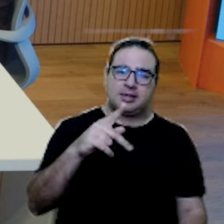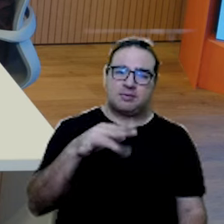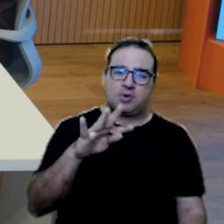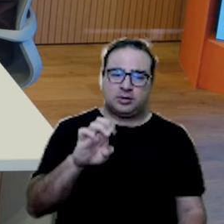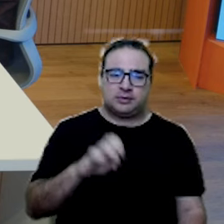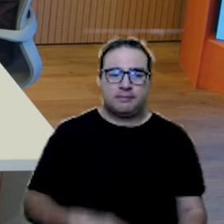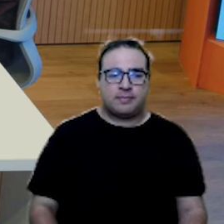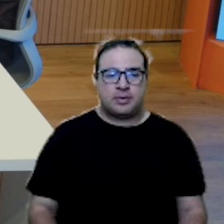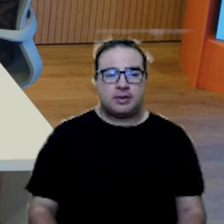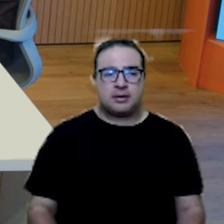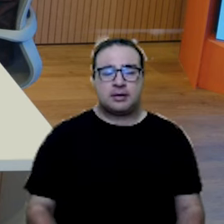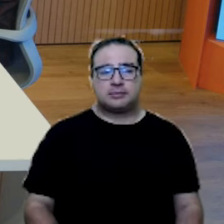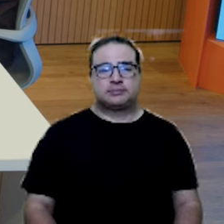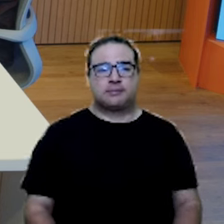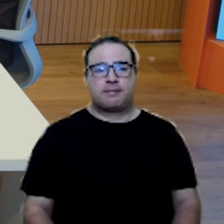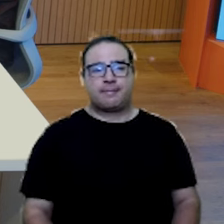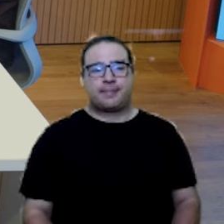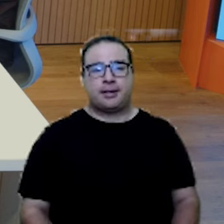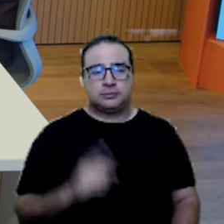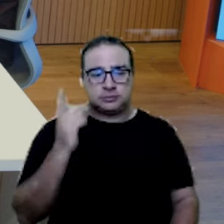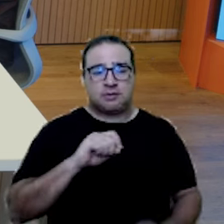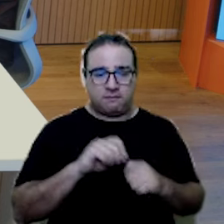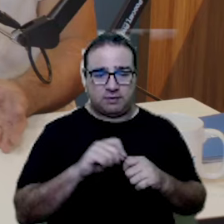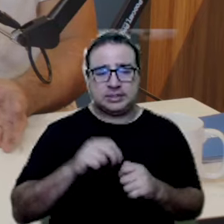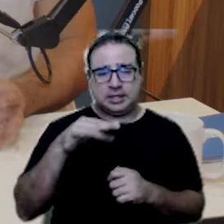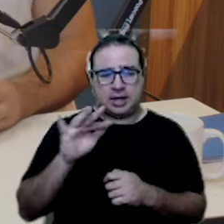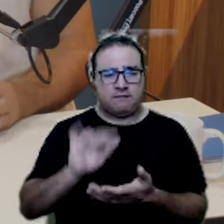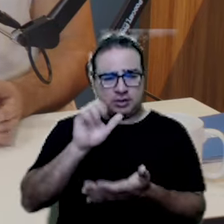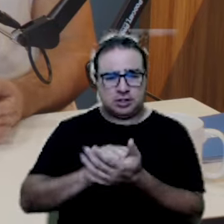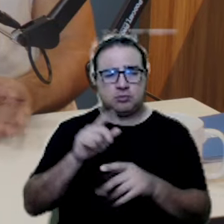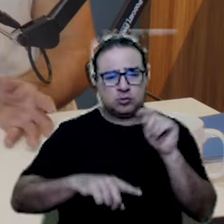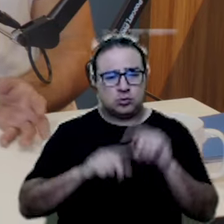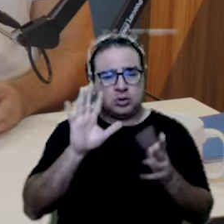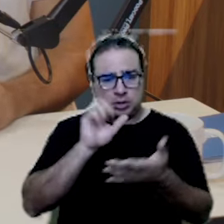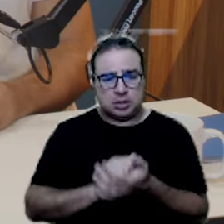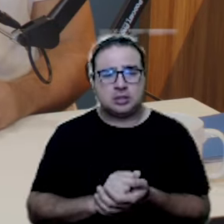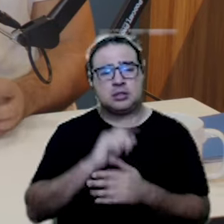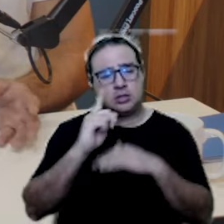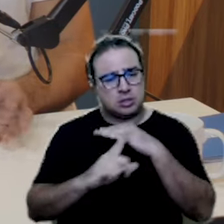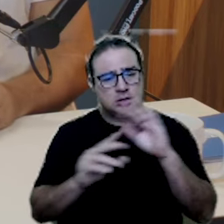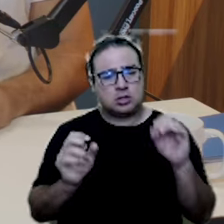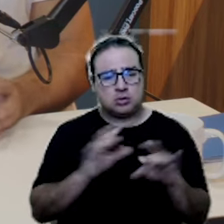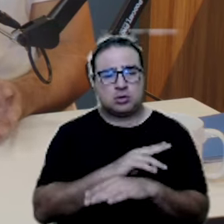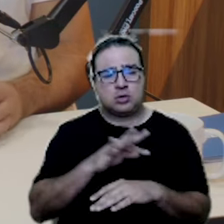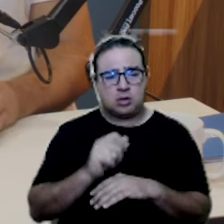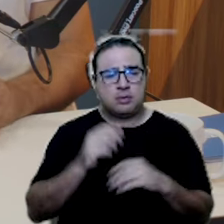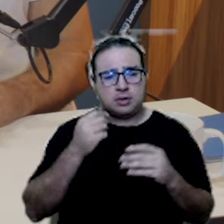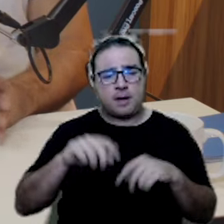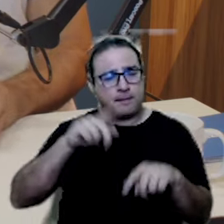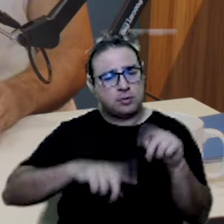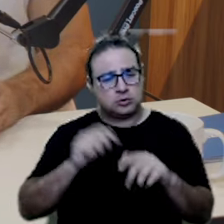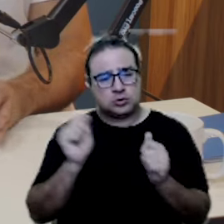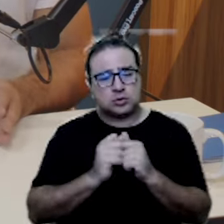né Vamos lá seu Oscar e para consegui emitir nota fiscal fiz o meu cadastro de produtos Fiz o cadastro de clientes estô com a nota eu preciso